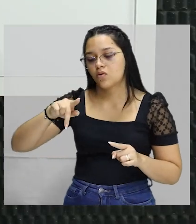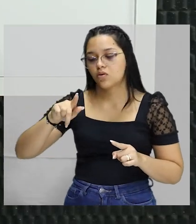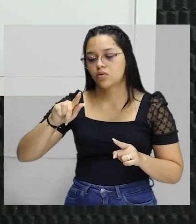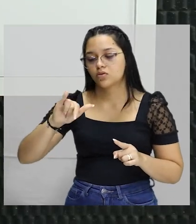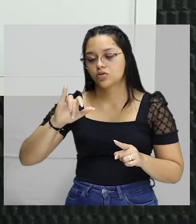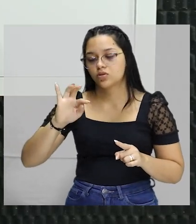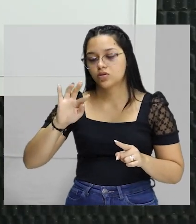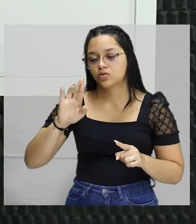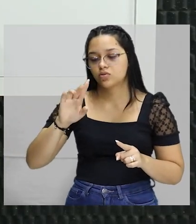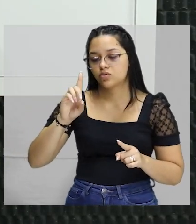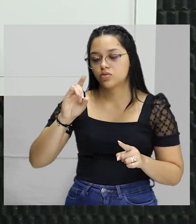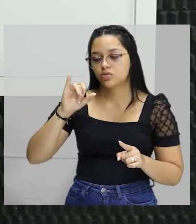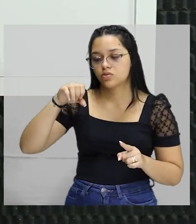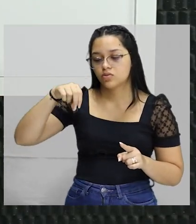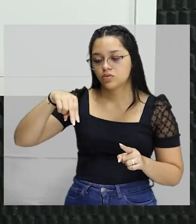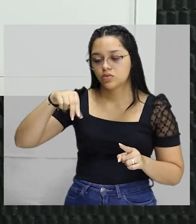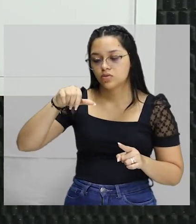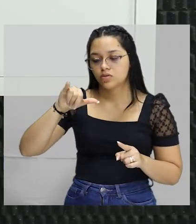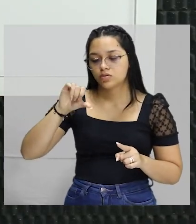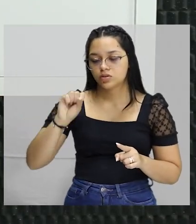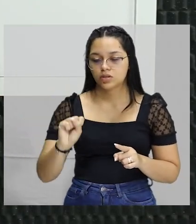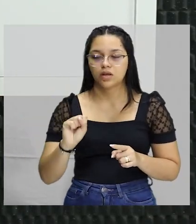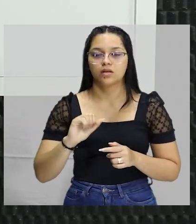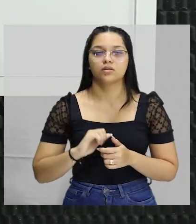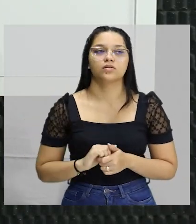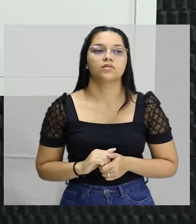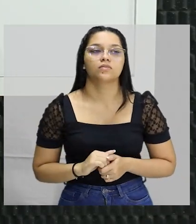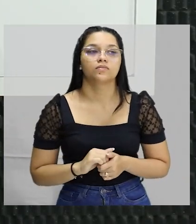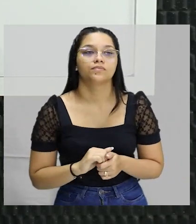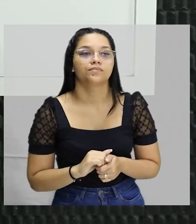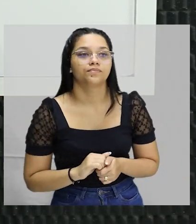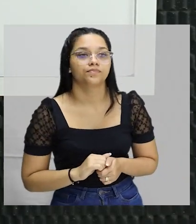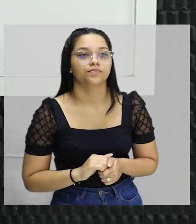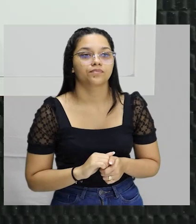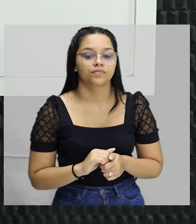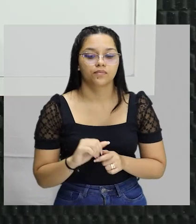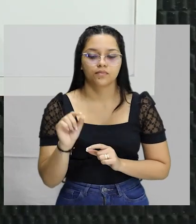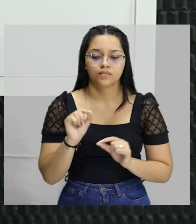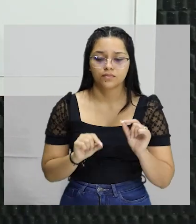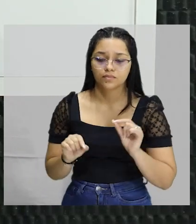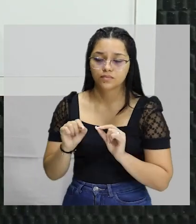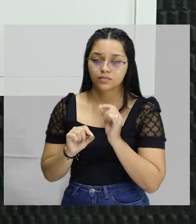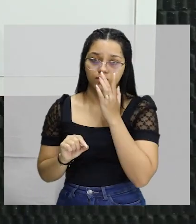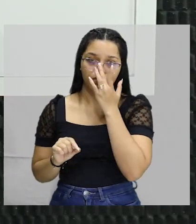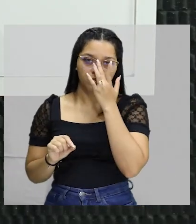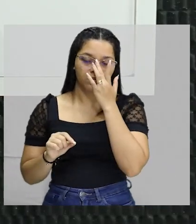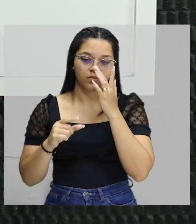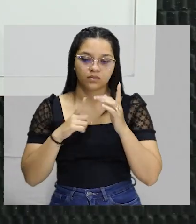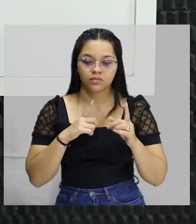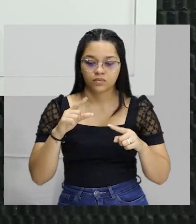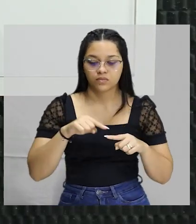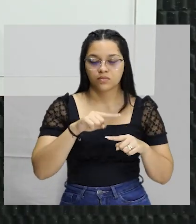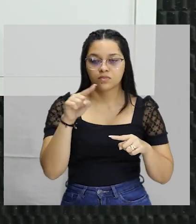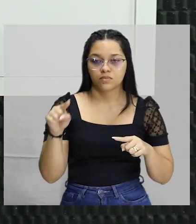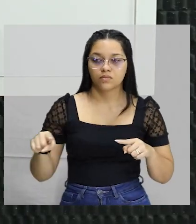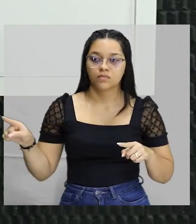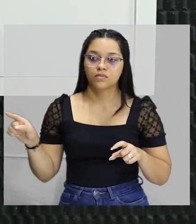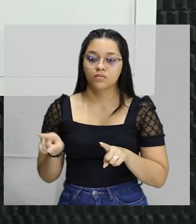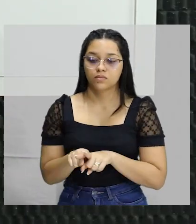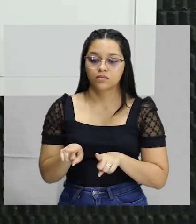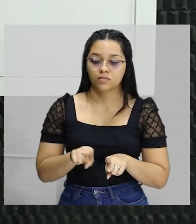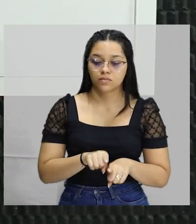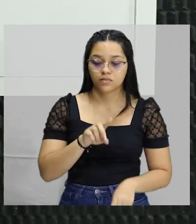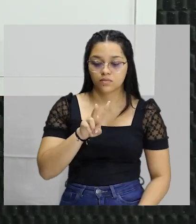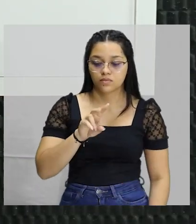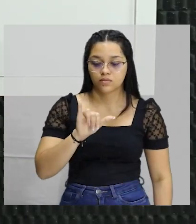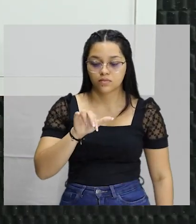longitudinais. Longitudinais, olha só. Então são aquelas ondas que têm propagação e vibração na